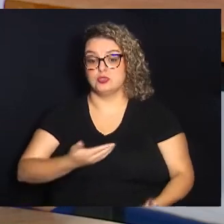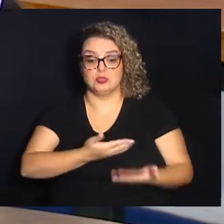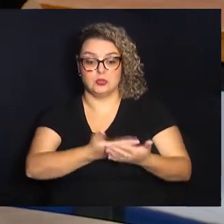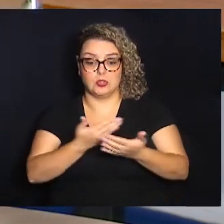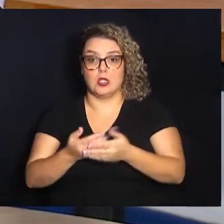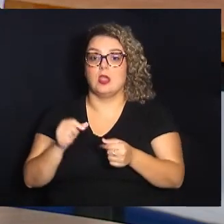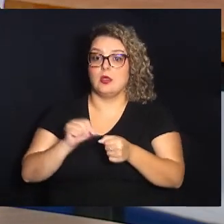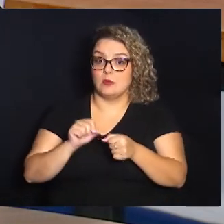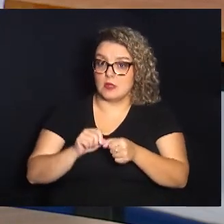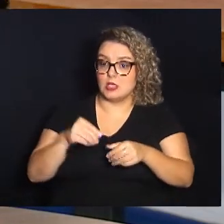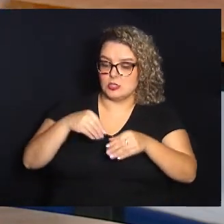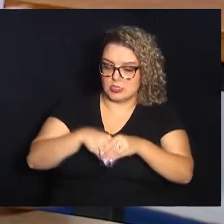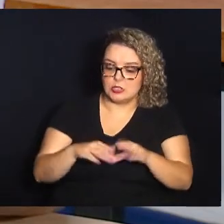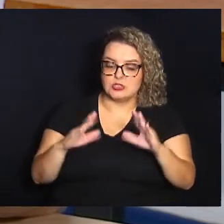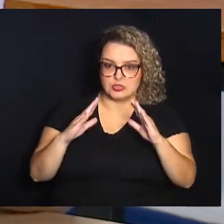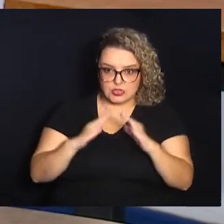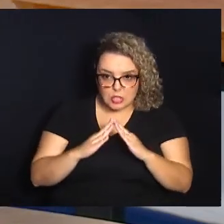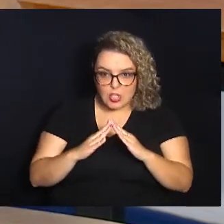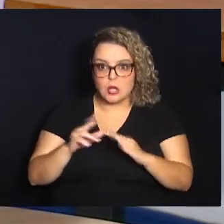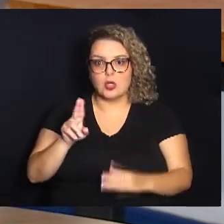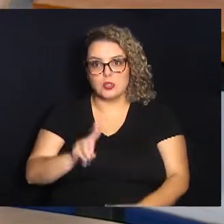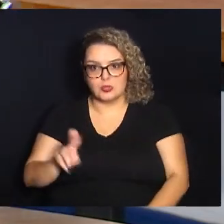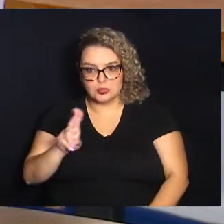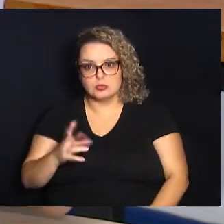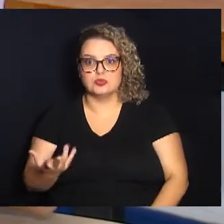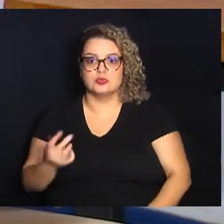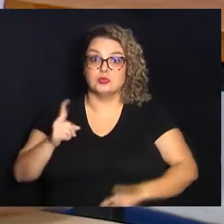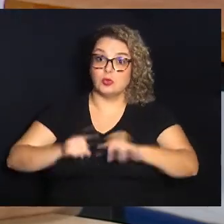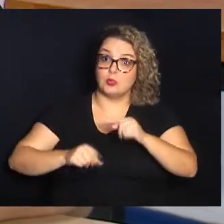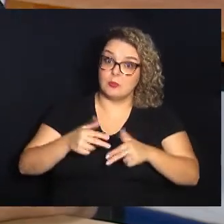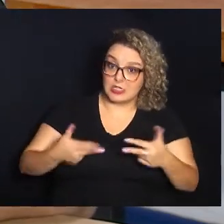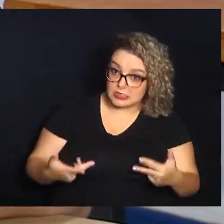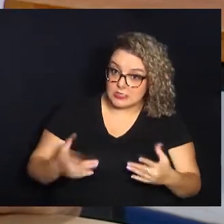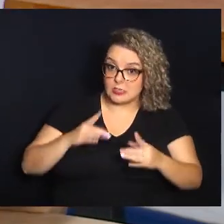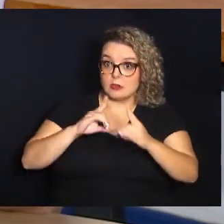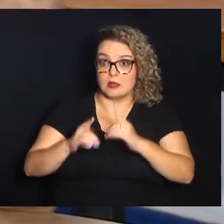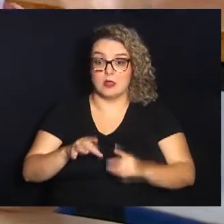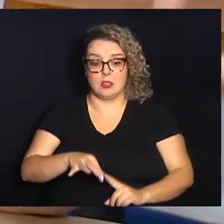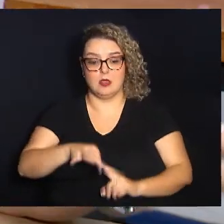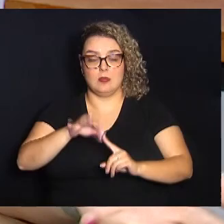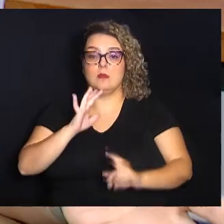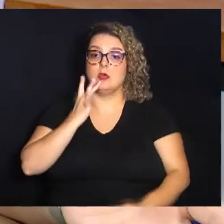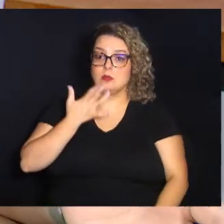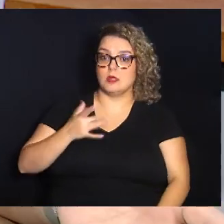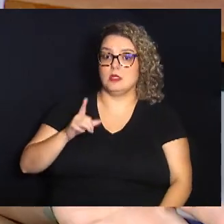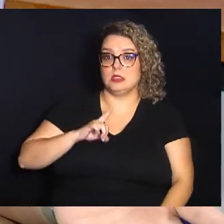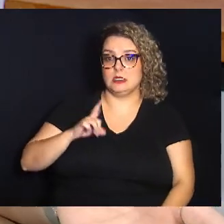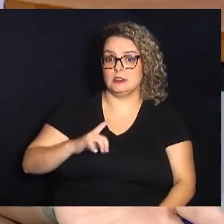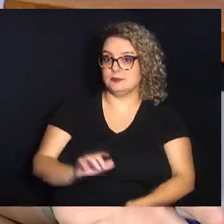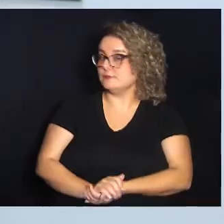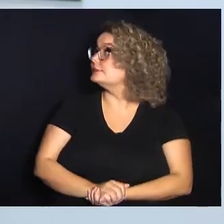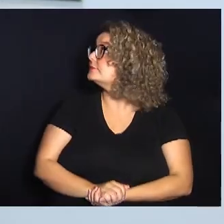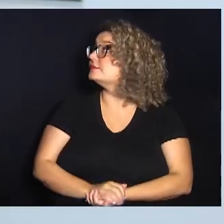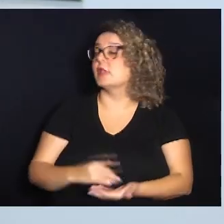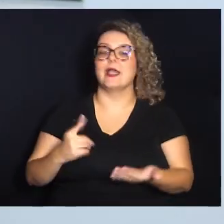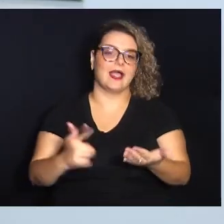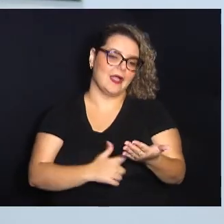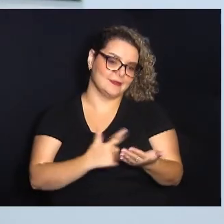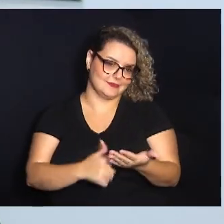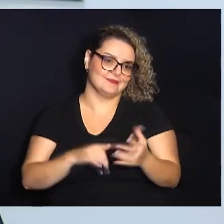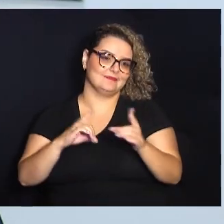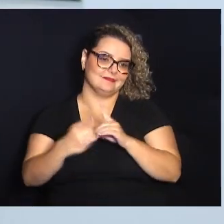que o estudo seja feito em casa, com o uso do material didático, sempre priorizando o material que eles têm. Bom, o